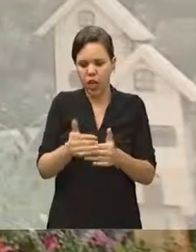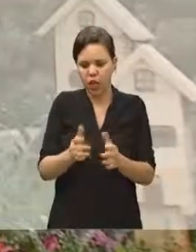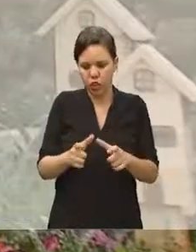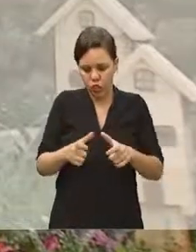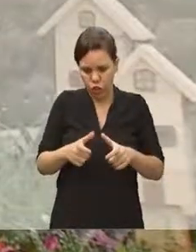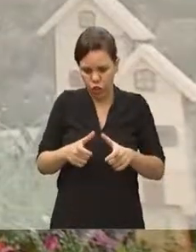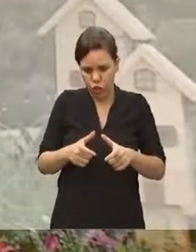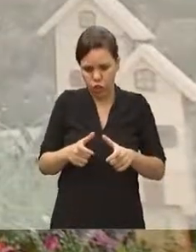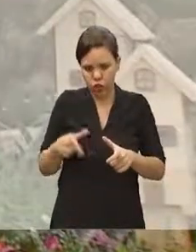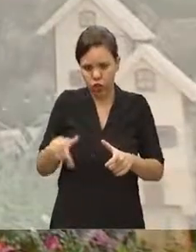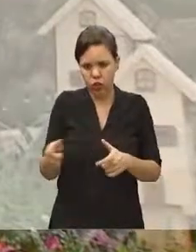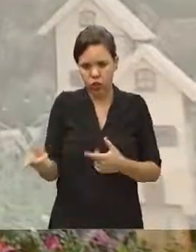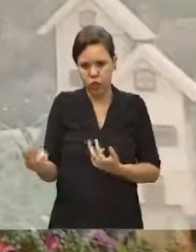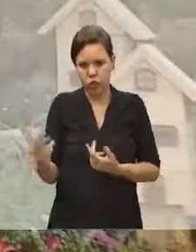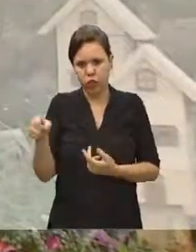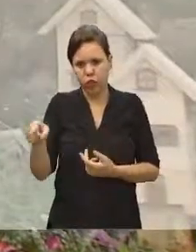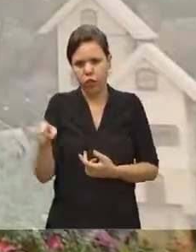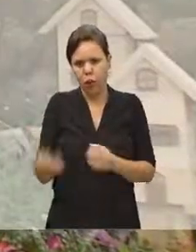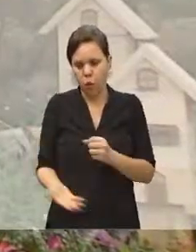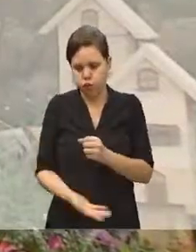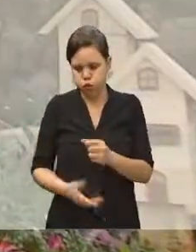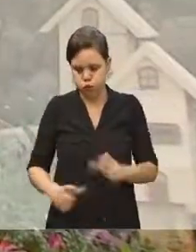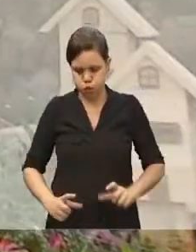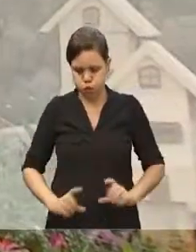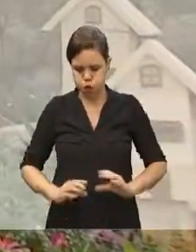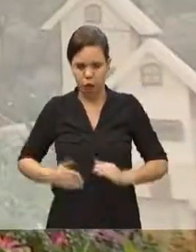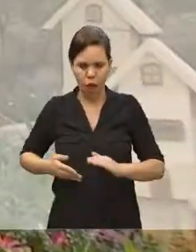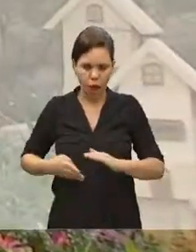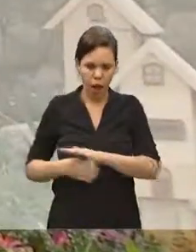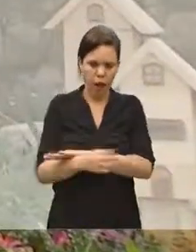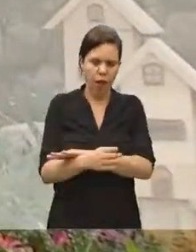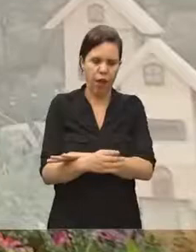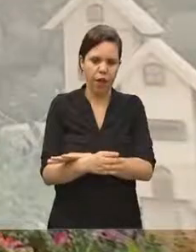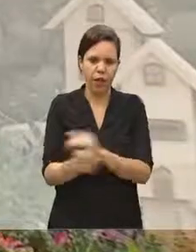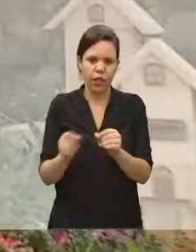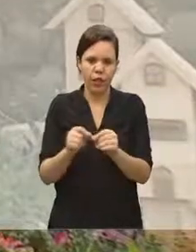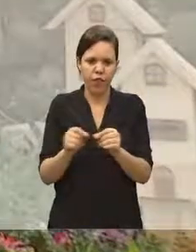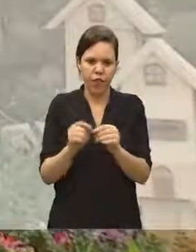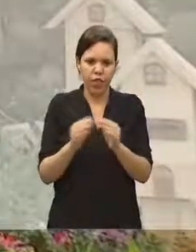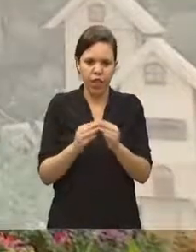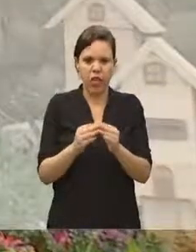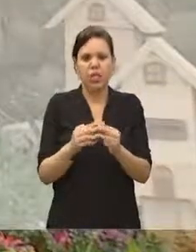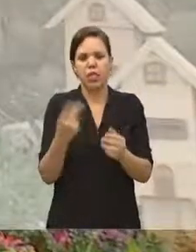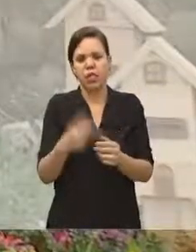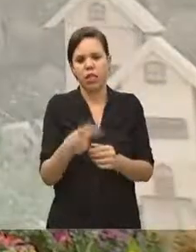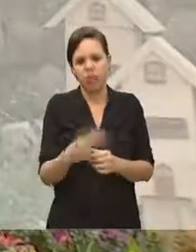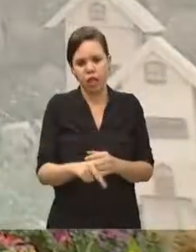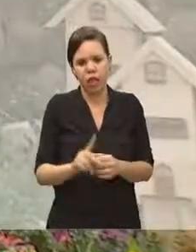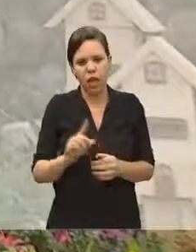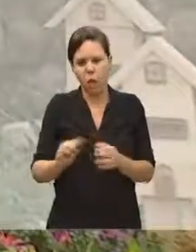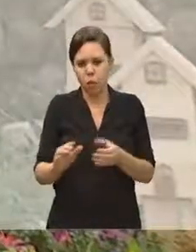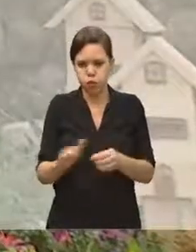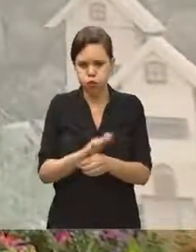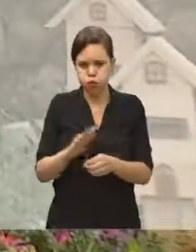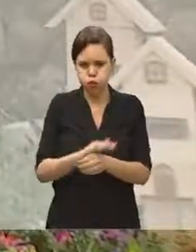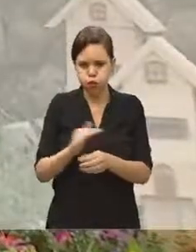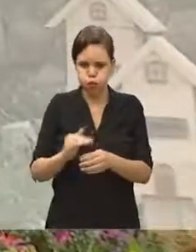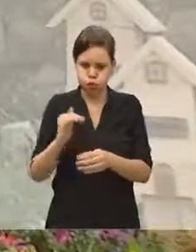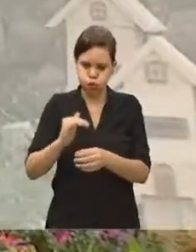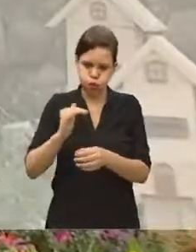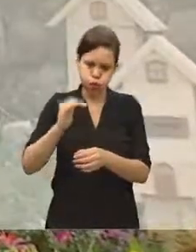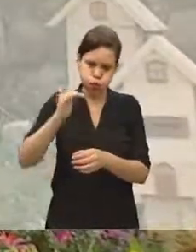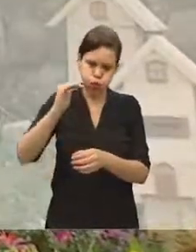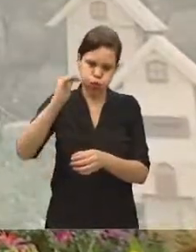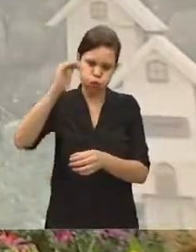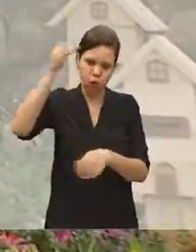venda. Essa, a parte de baixo, onde ela geralmente entra, ela faz o ninho. Enchendo, ela faz um sobreninho e ela vai subindo. Tem